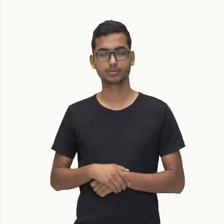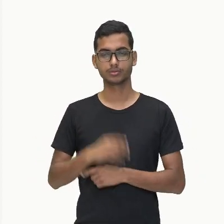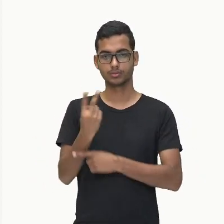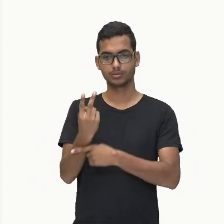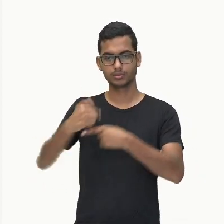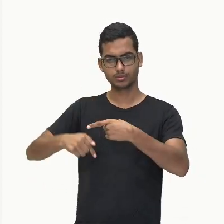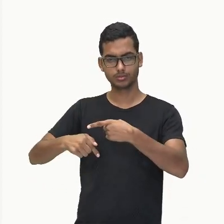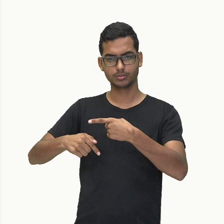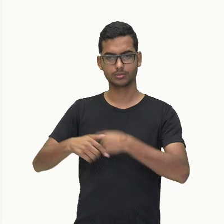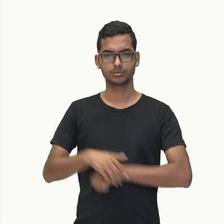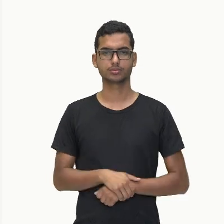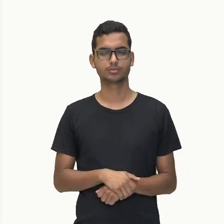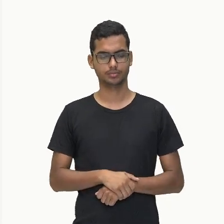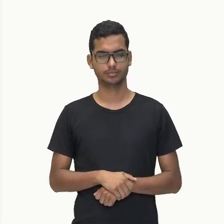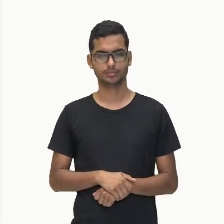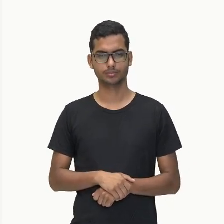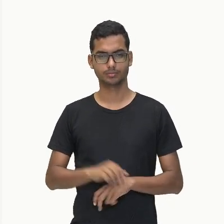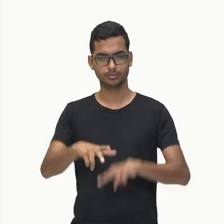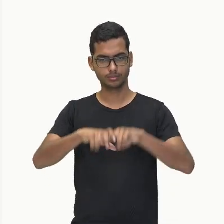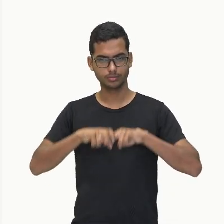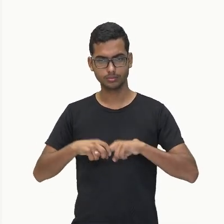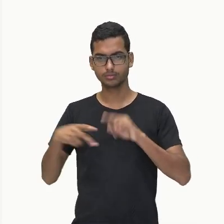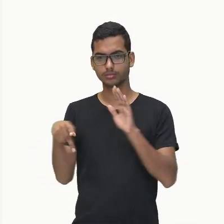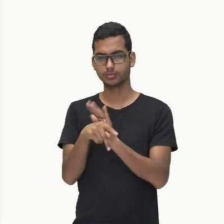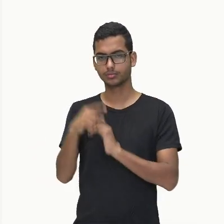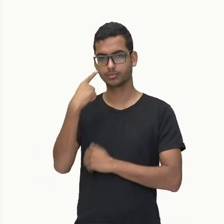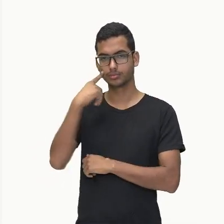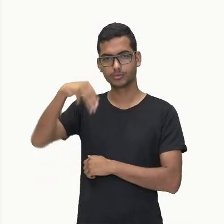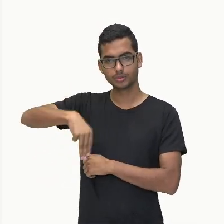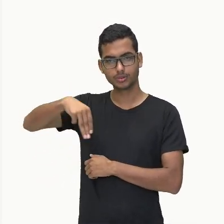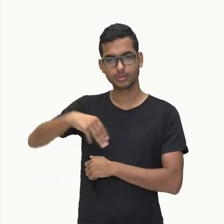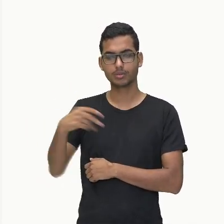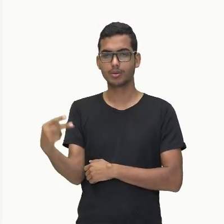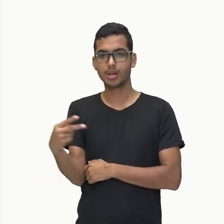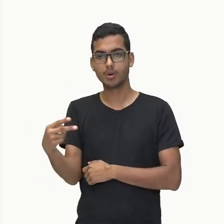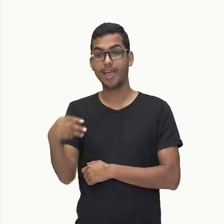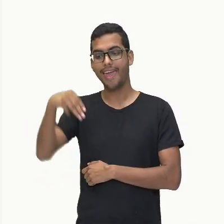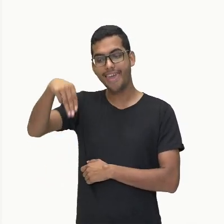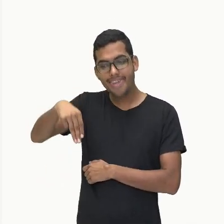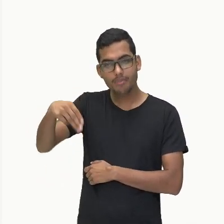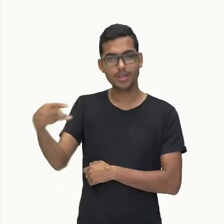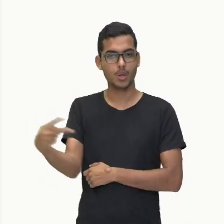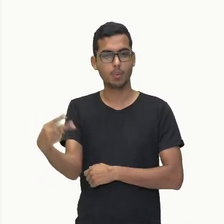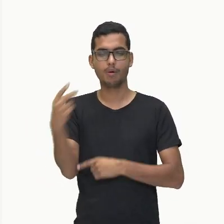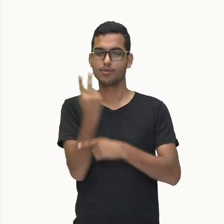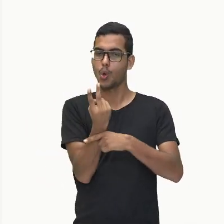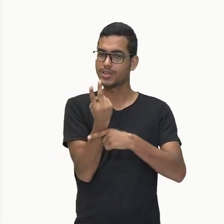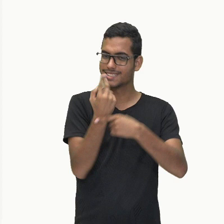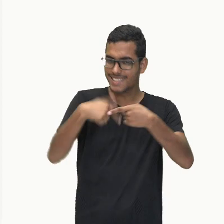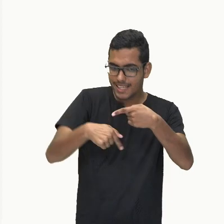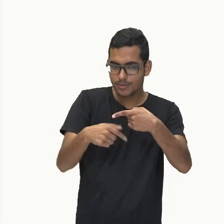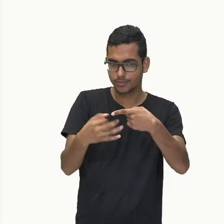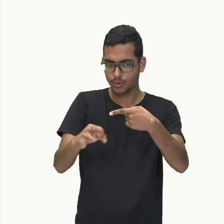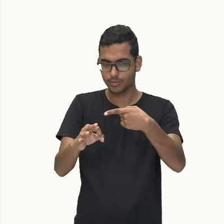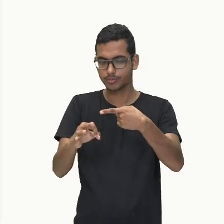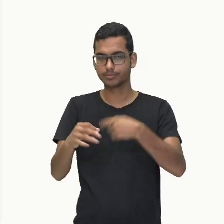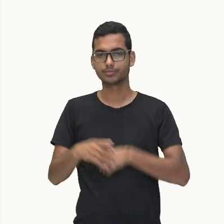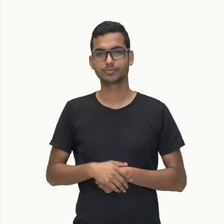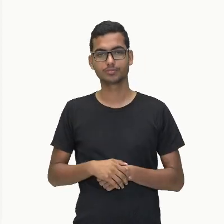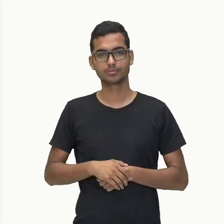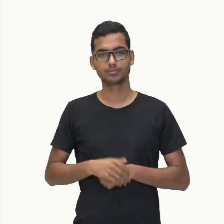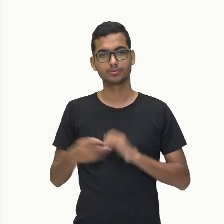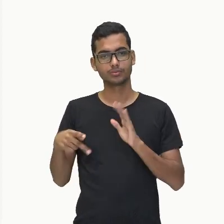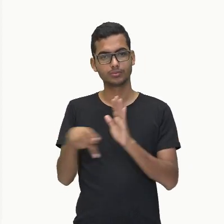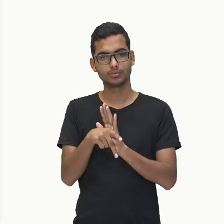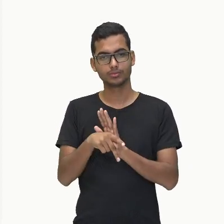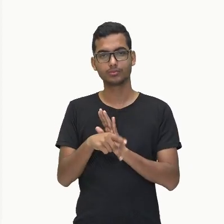sétimos. Então, por isso que m é igual a 2 sétimos. Esse m é o coeficiente angular,